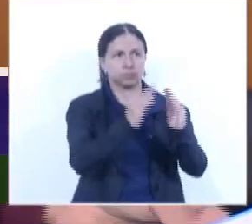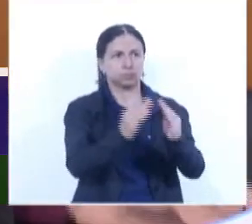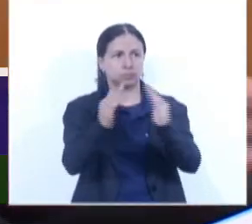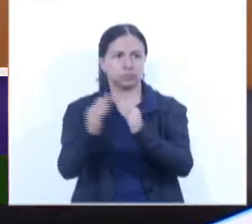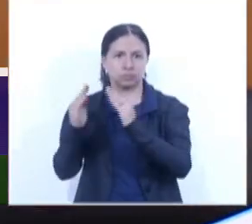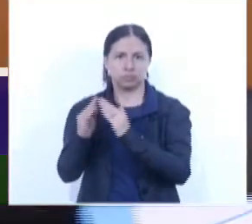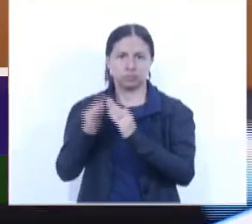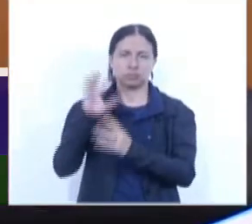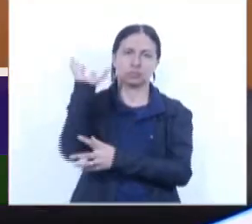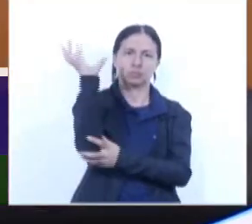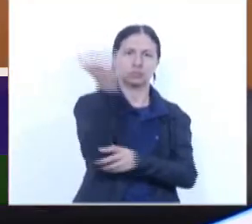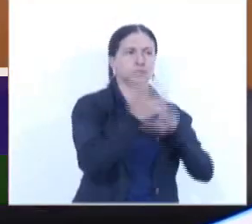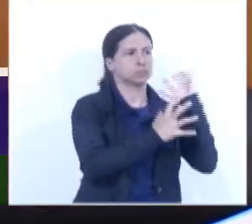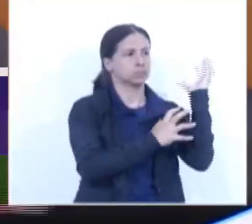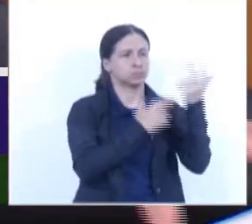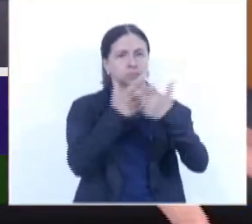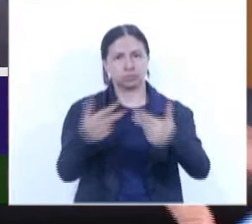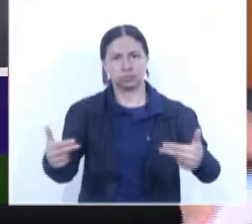urbanismo